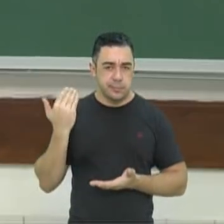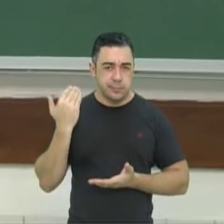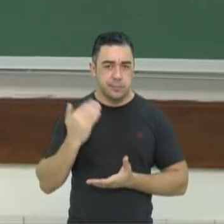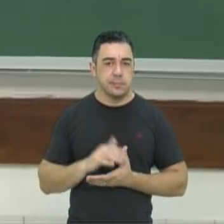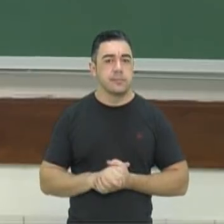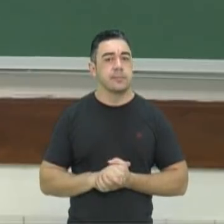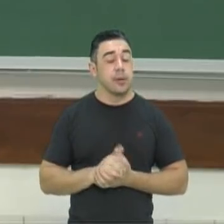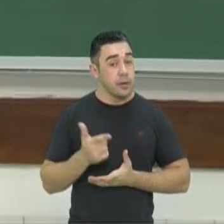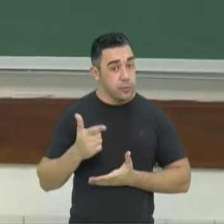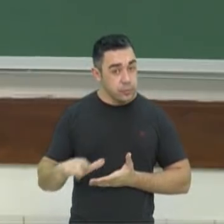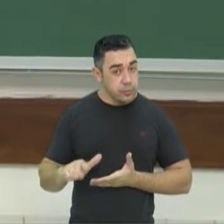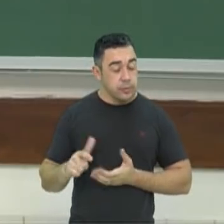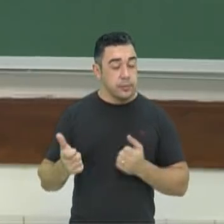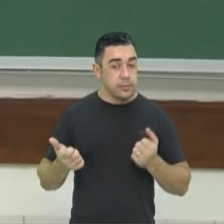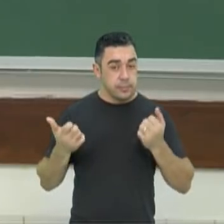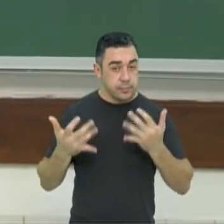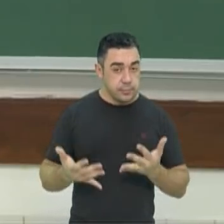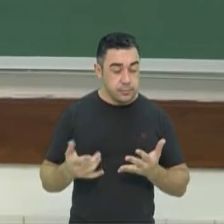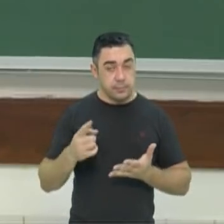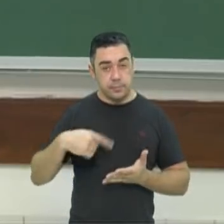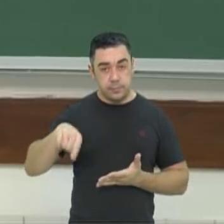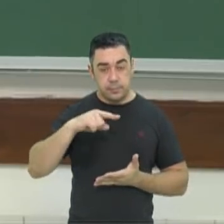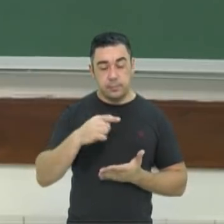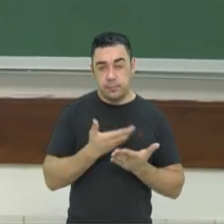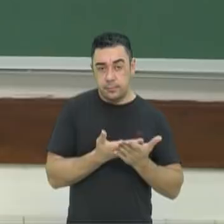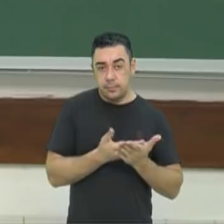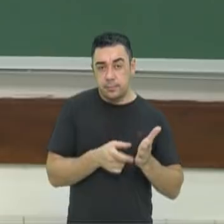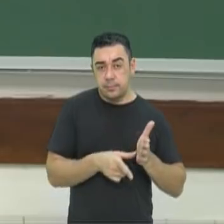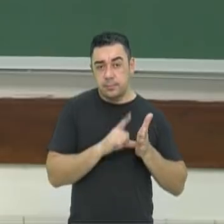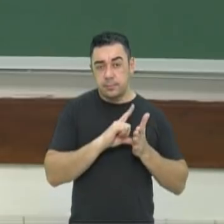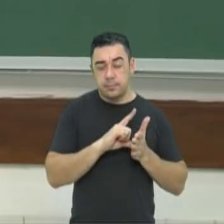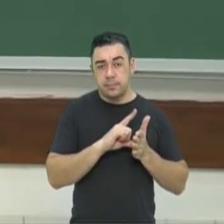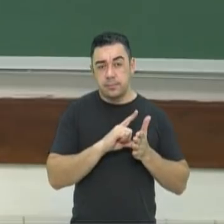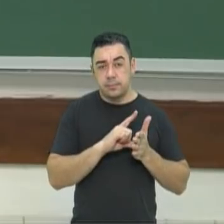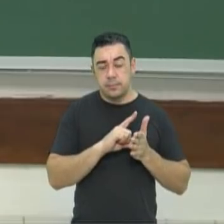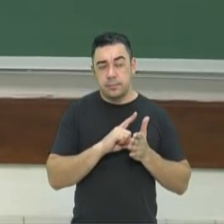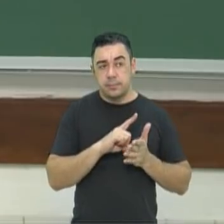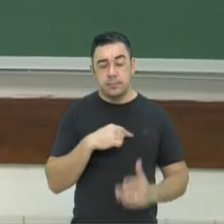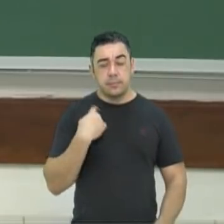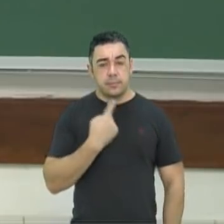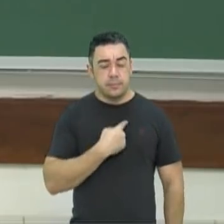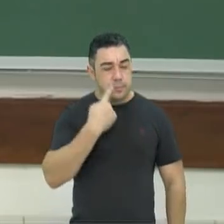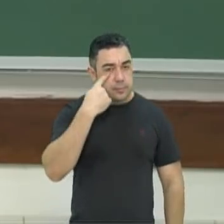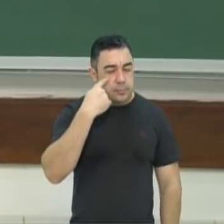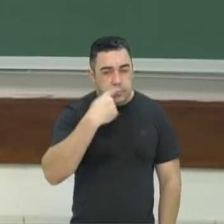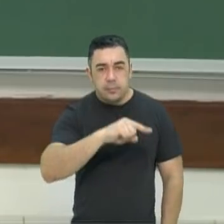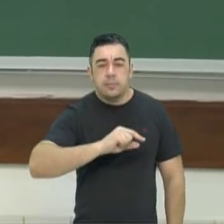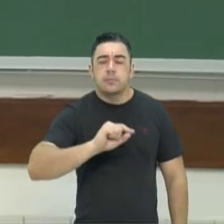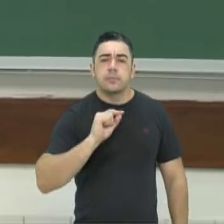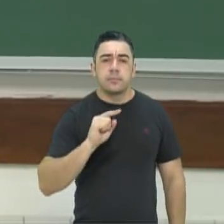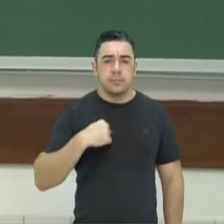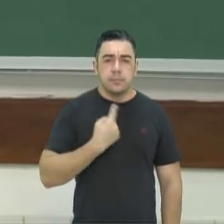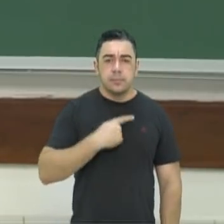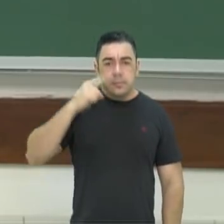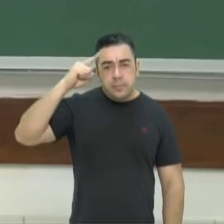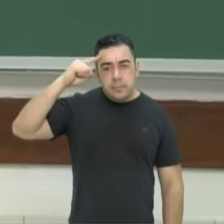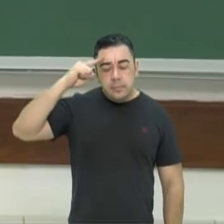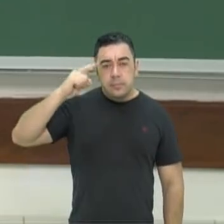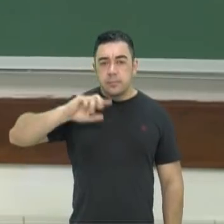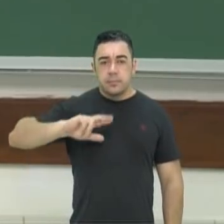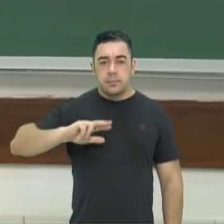Então, volto a dizer aquilo que eu disse para vocês em aulas anteriores. Aí a gente se remete ao nosso cotidiano, que